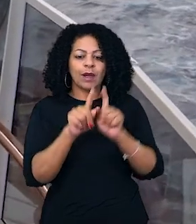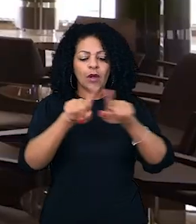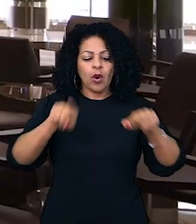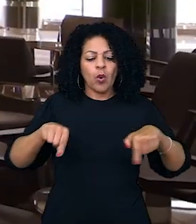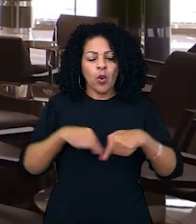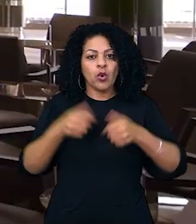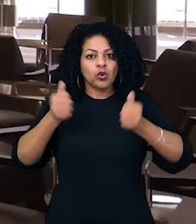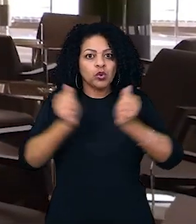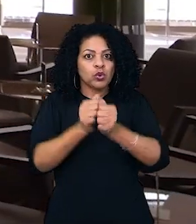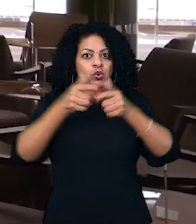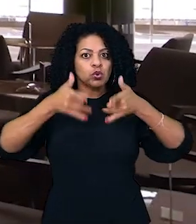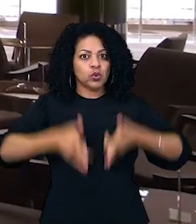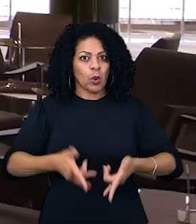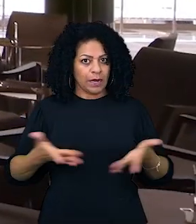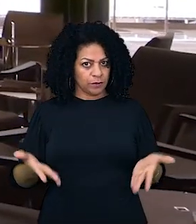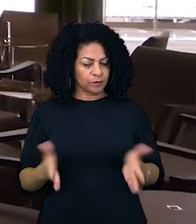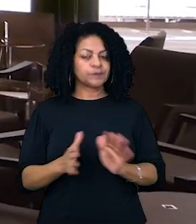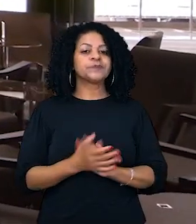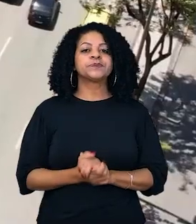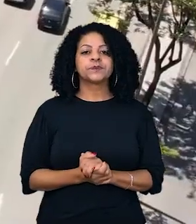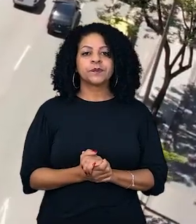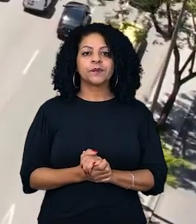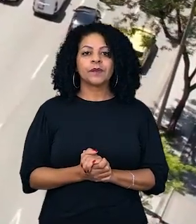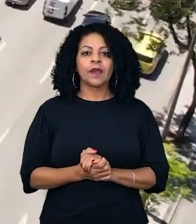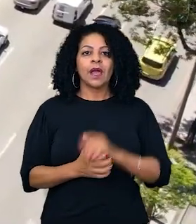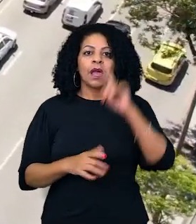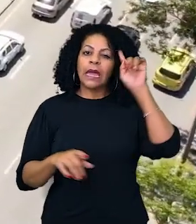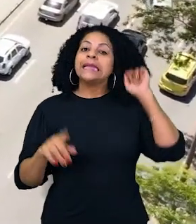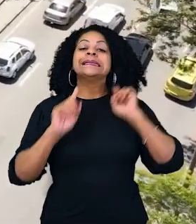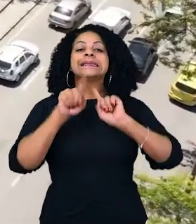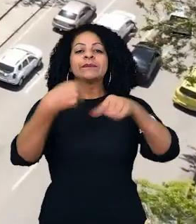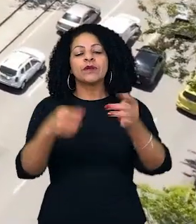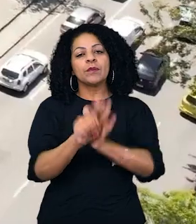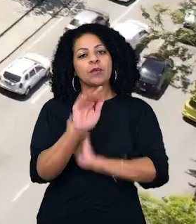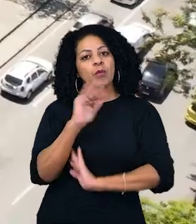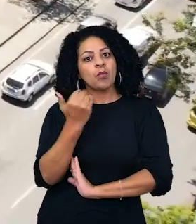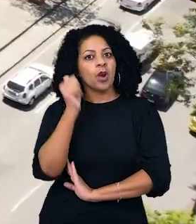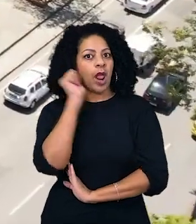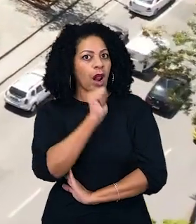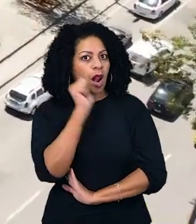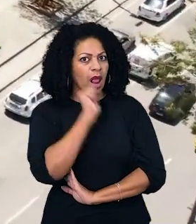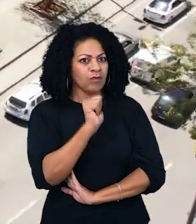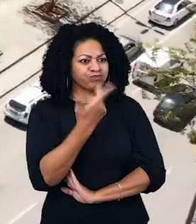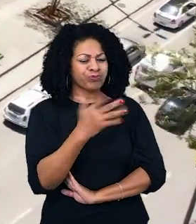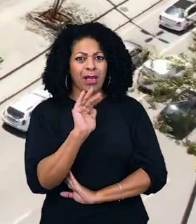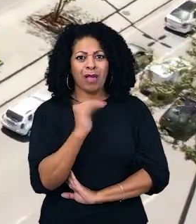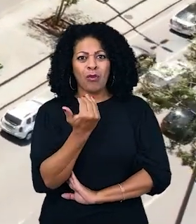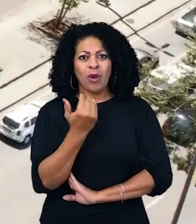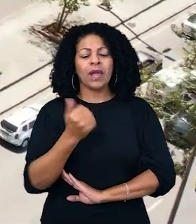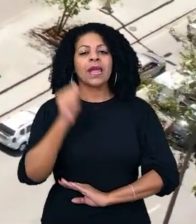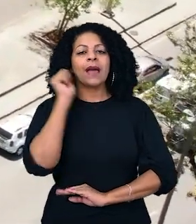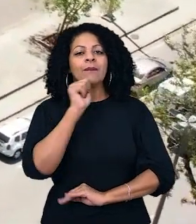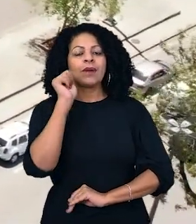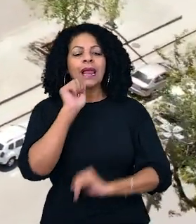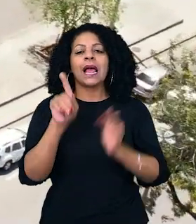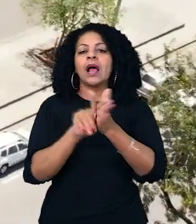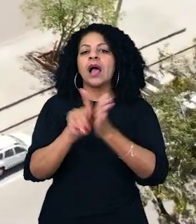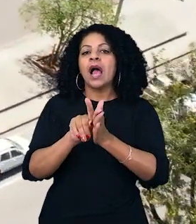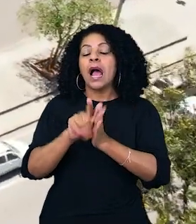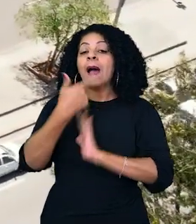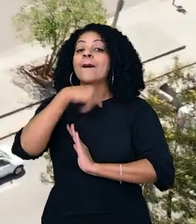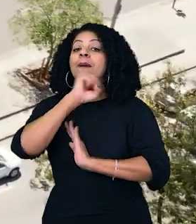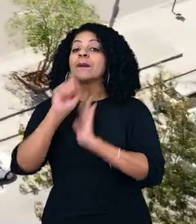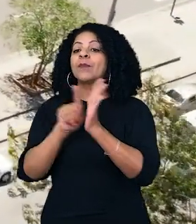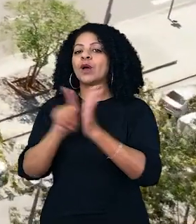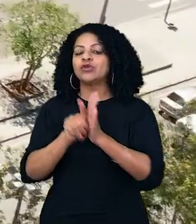a mesma cabine durante as viagens. Após o assassinato da trabalhadora pelo rapaz, a mãe da vítima